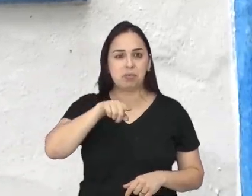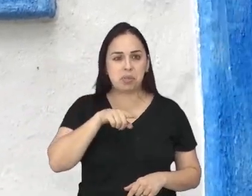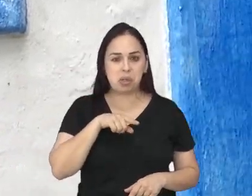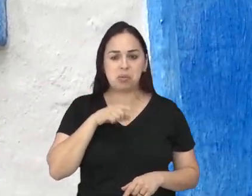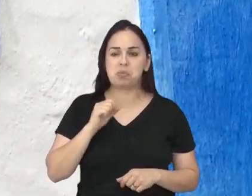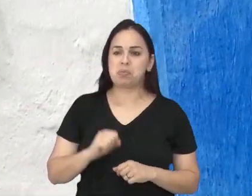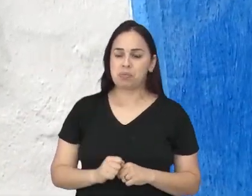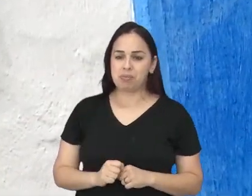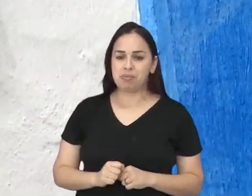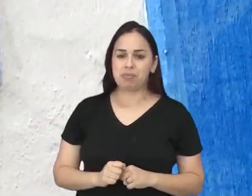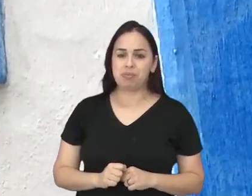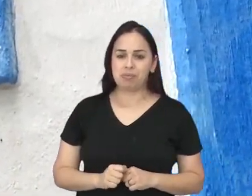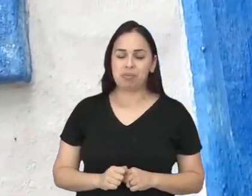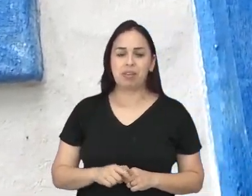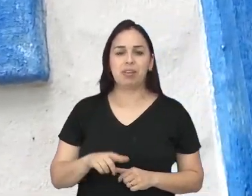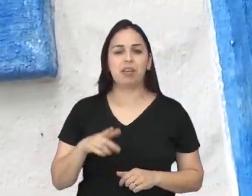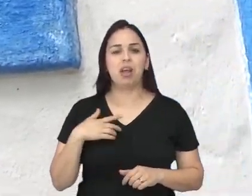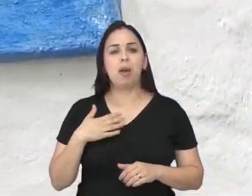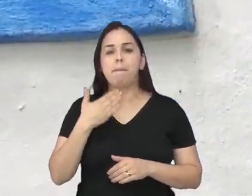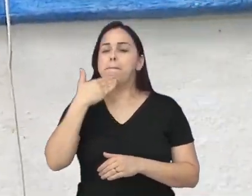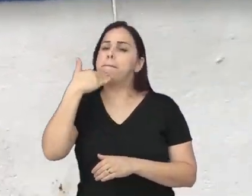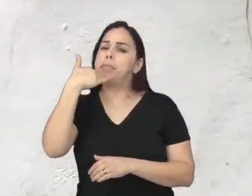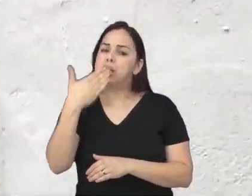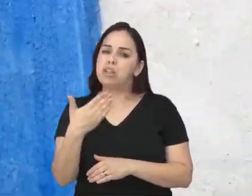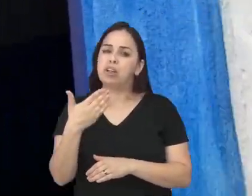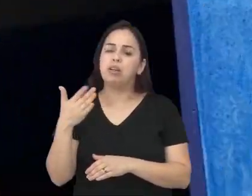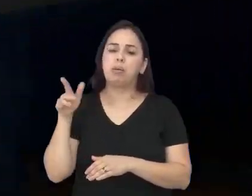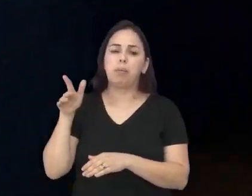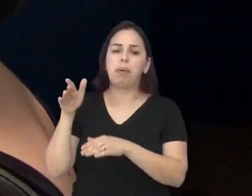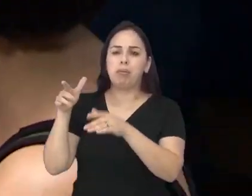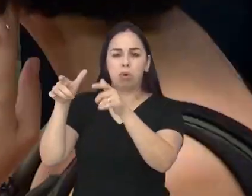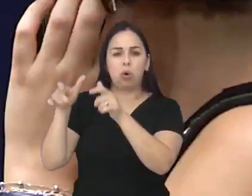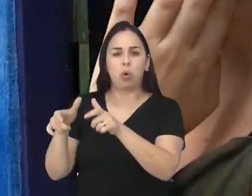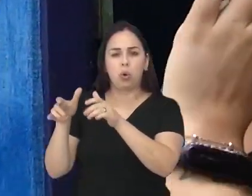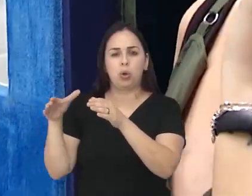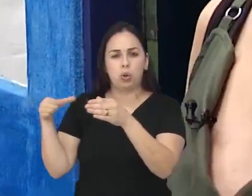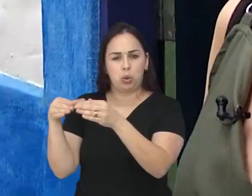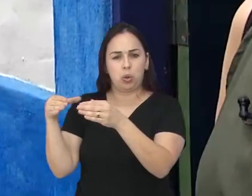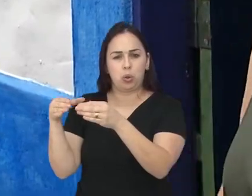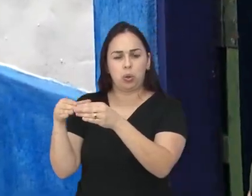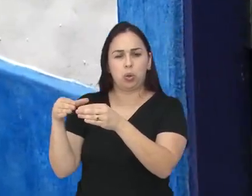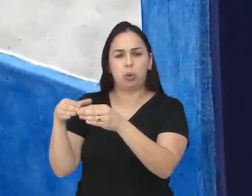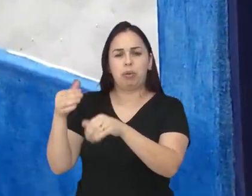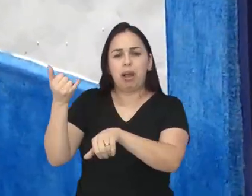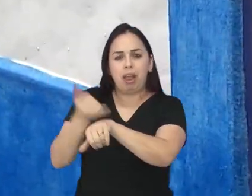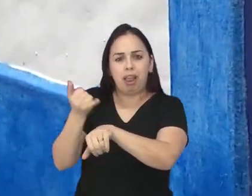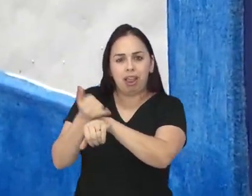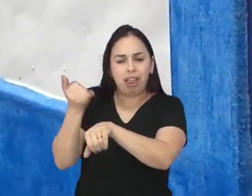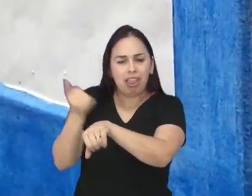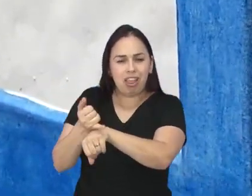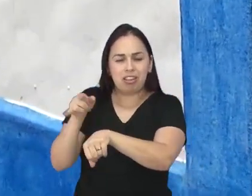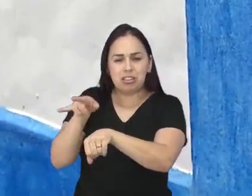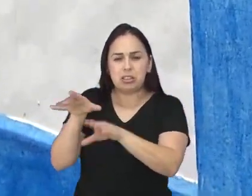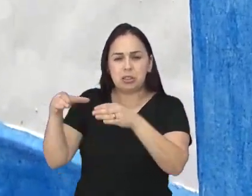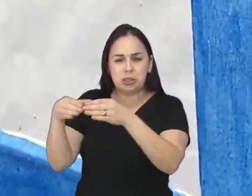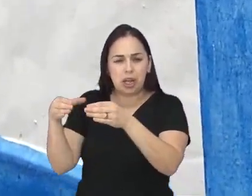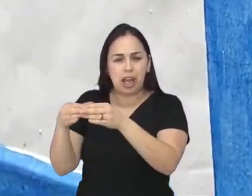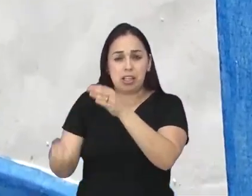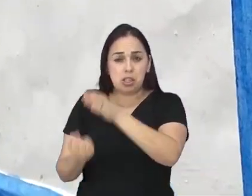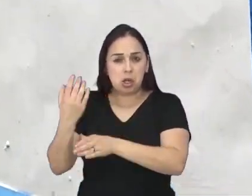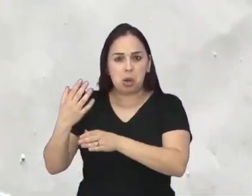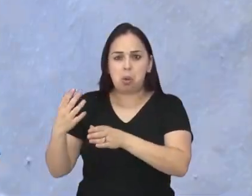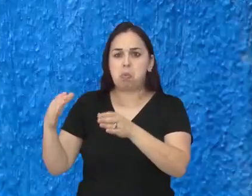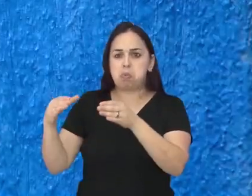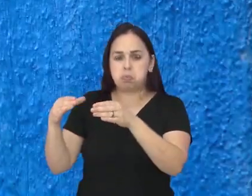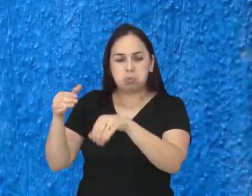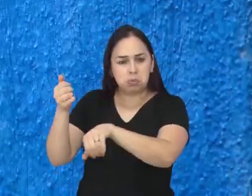né? Esse sino foi feito por um pessoal de São Paulo, né? Que tem uma fundição de sinos, que fazem sinos pro mundo todo. E